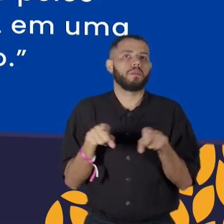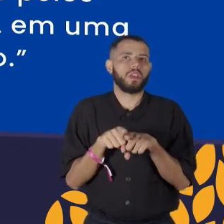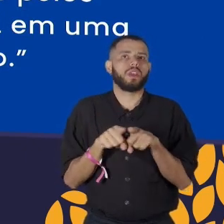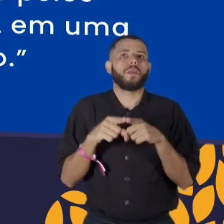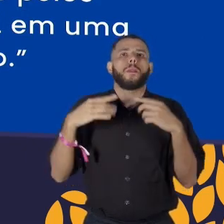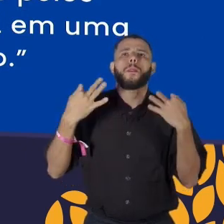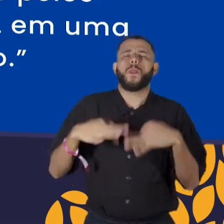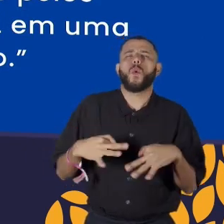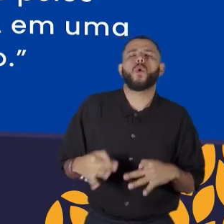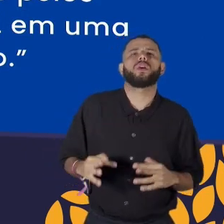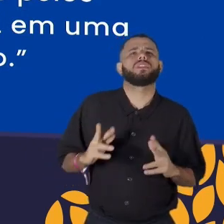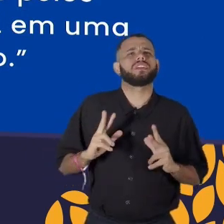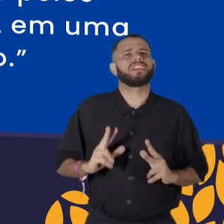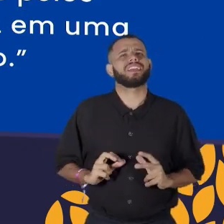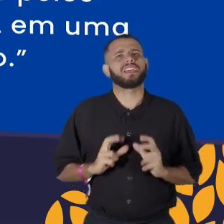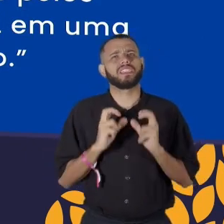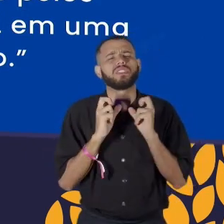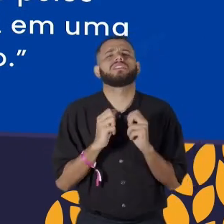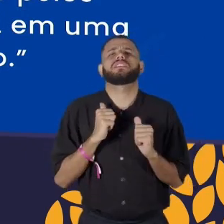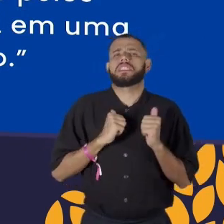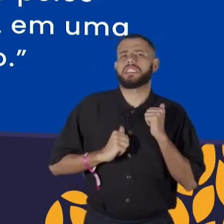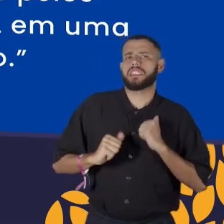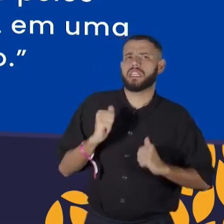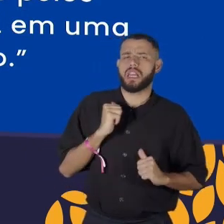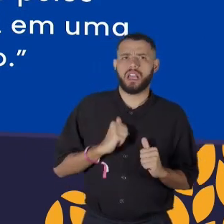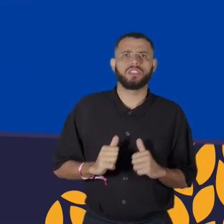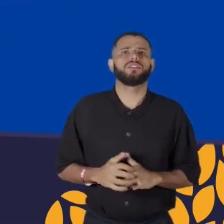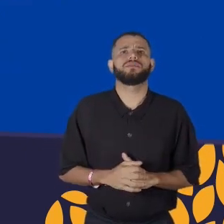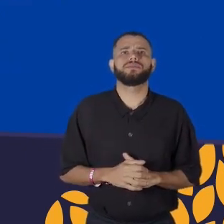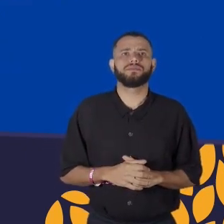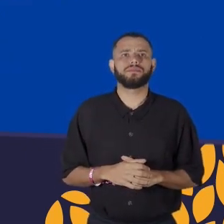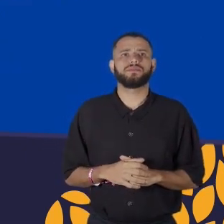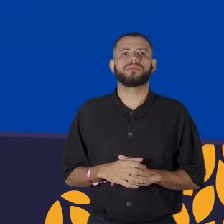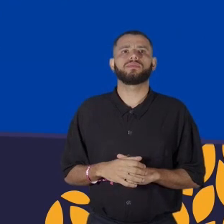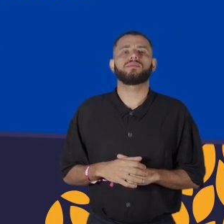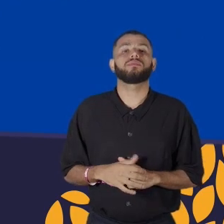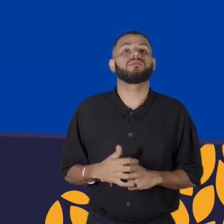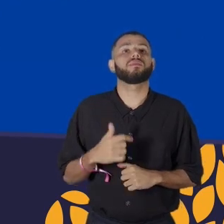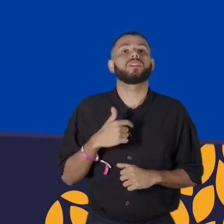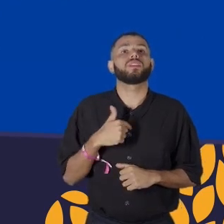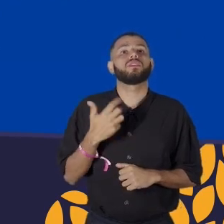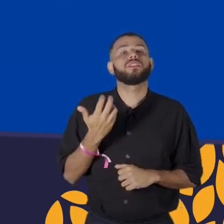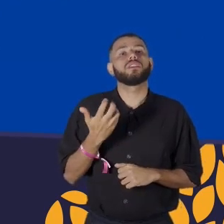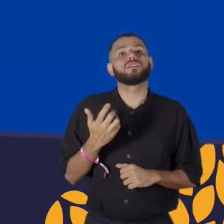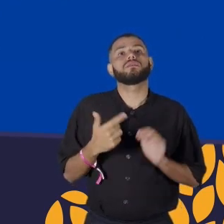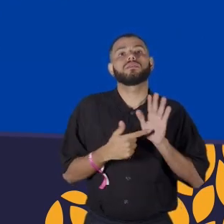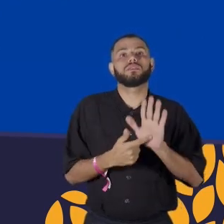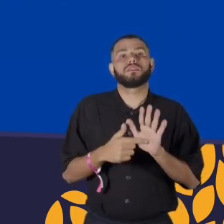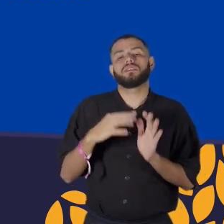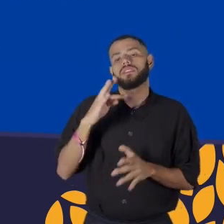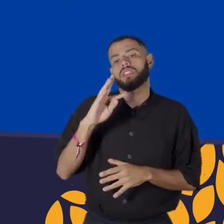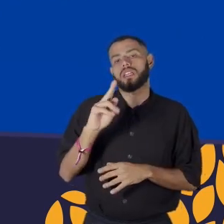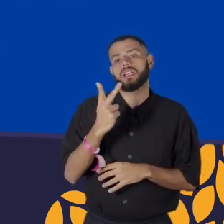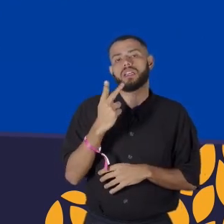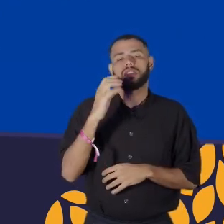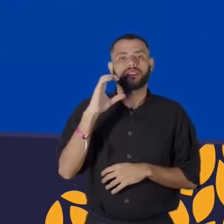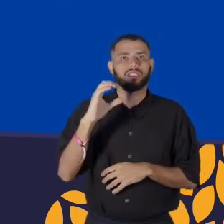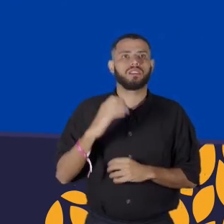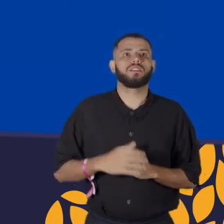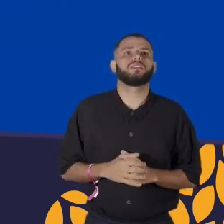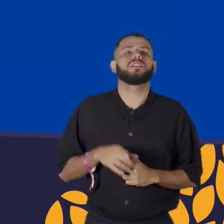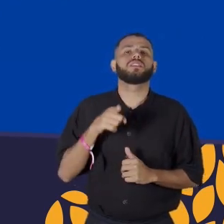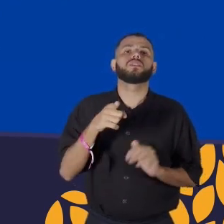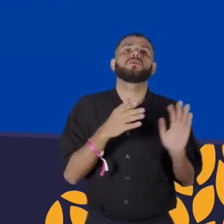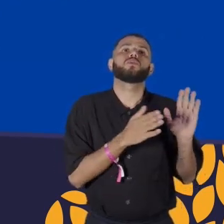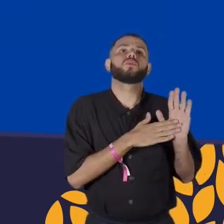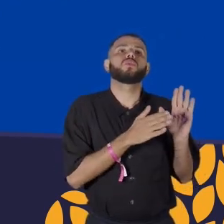dor, câncer, ansiedade. Aqui eu quis trazer o THC. E olha só que interessante, esse é um